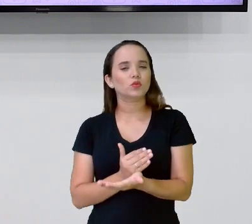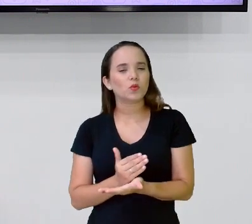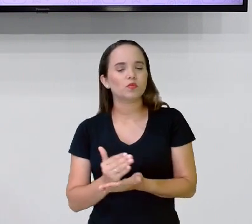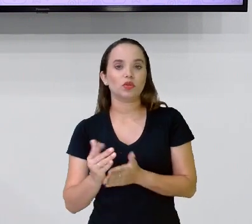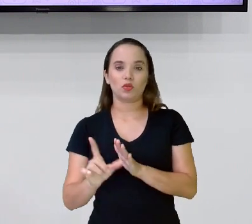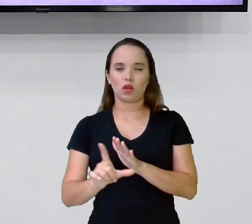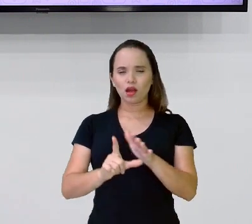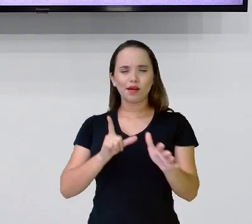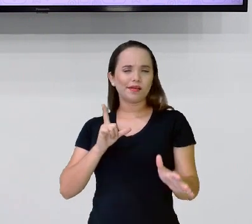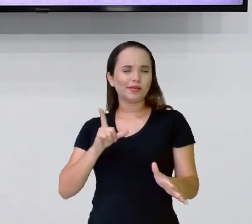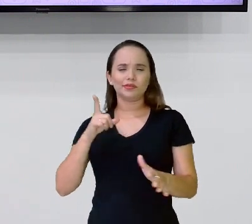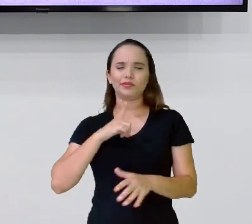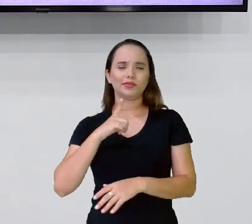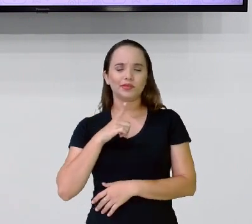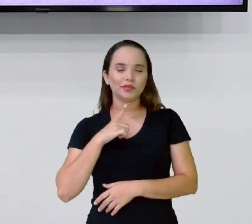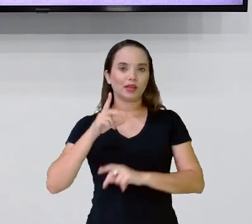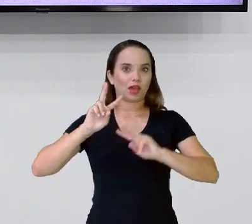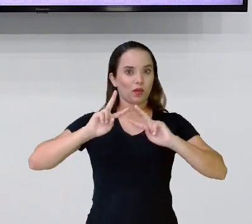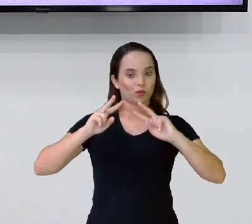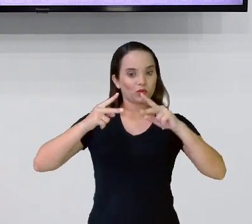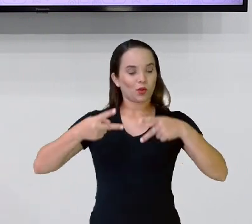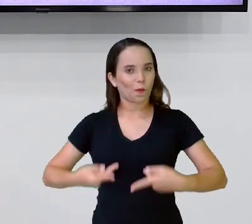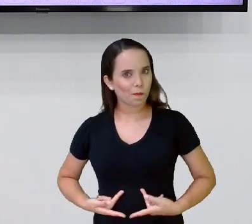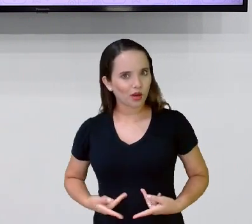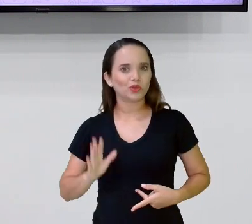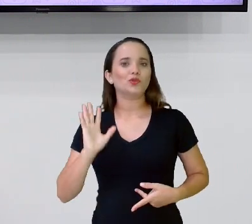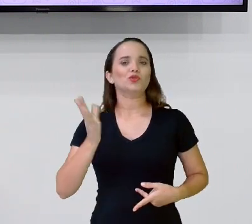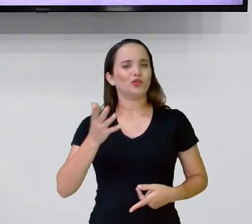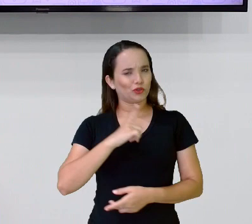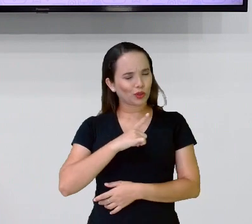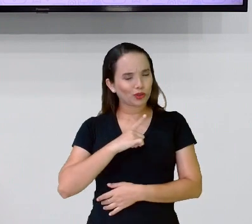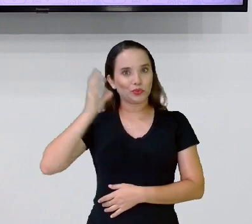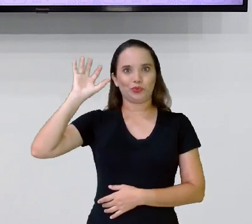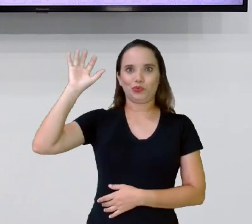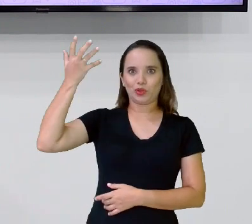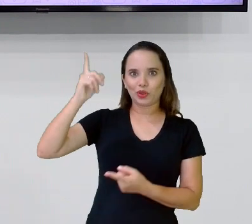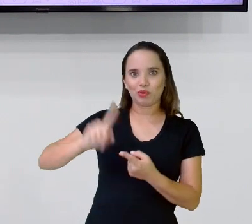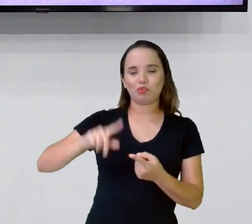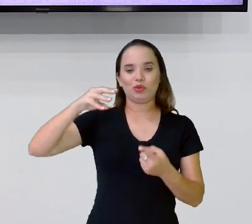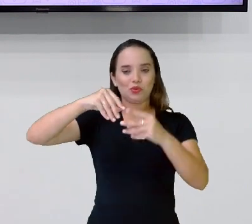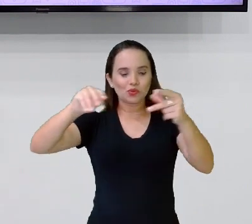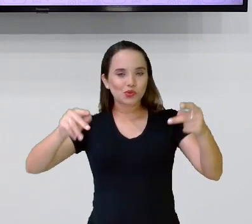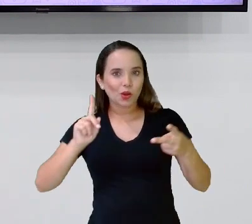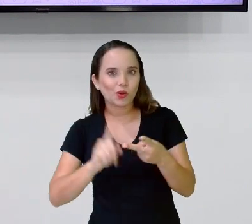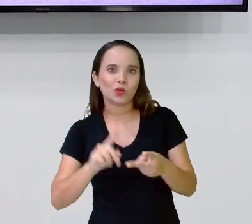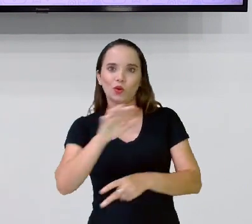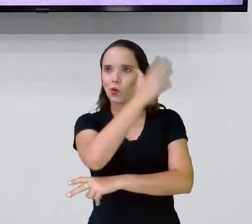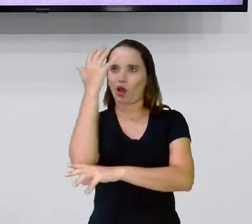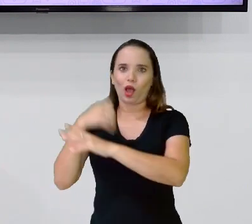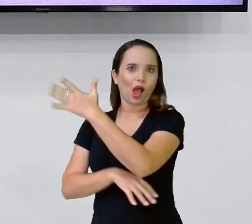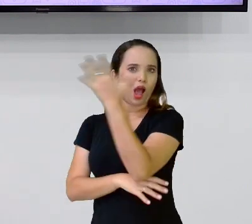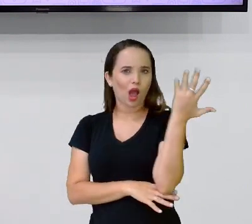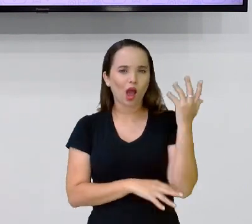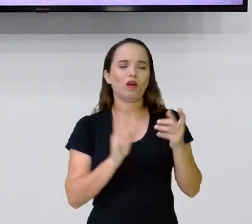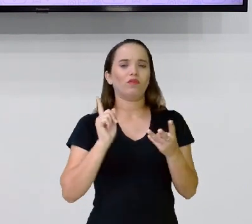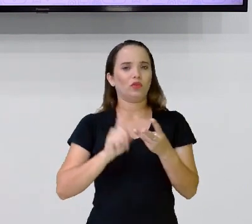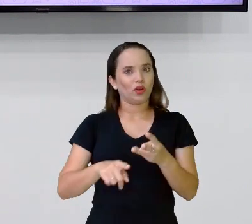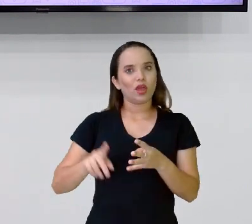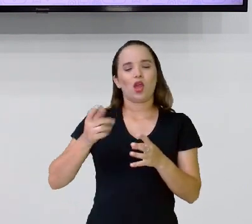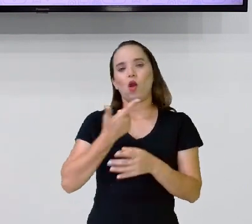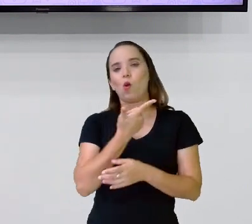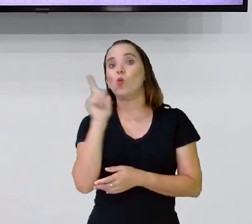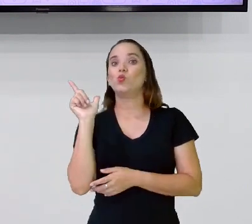né? Antes de existir a humanidade, já existia o clima, já existia o solo, já existia a vegetação, né? Já existiam outros